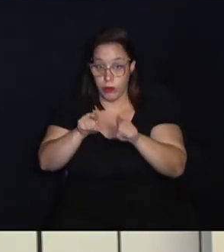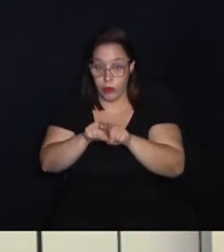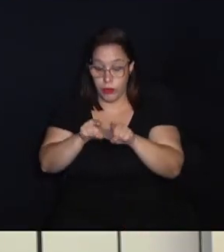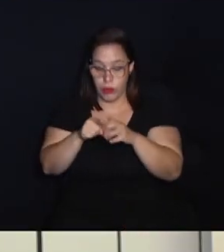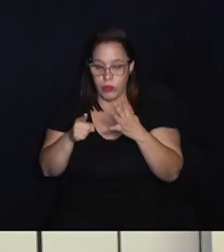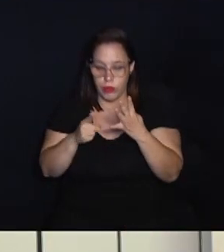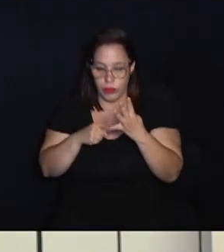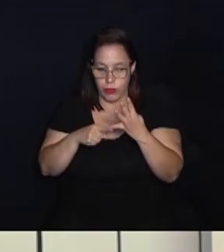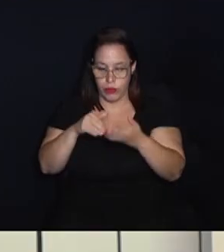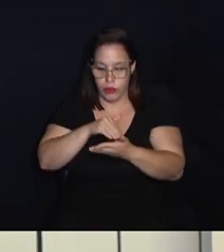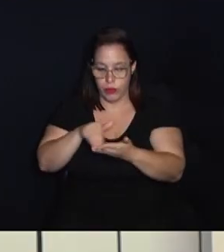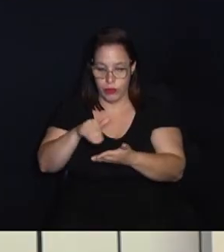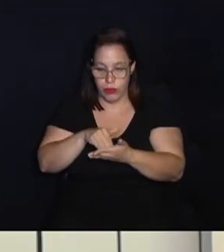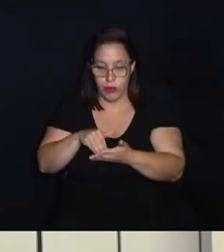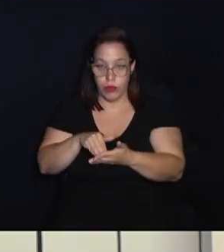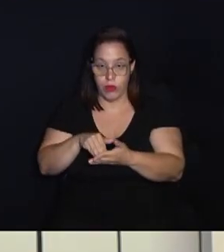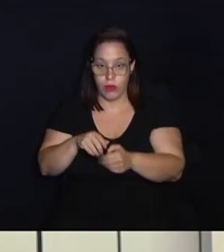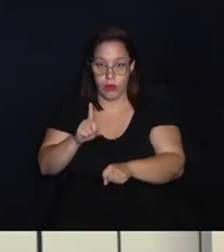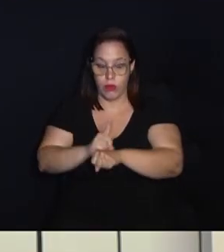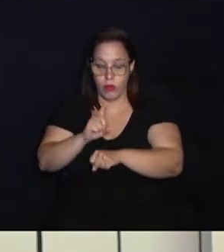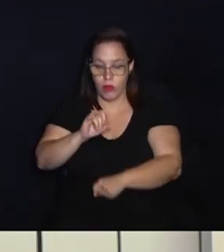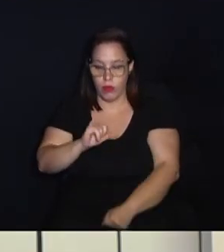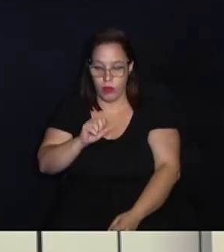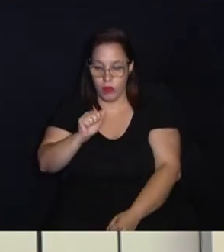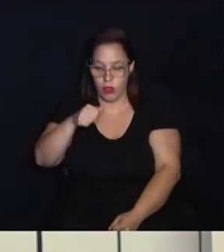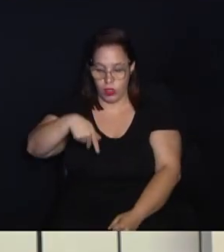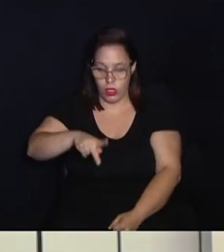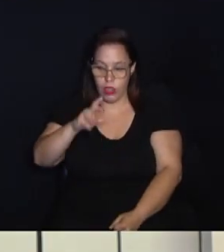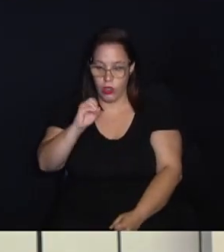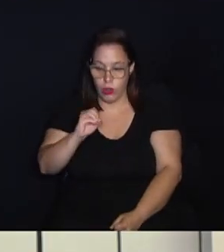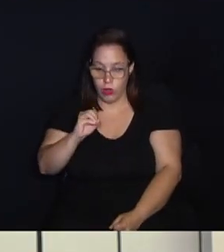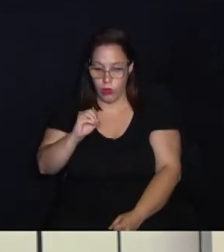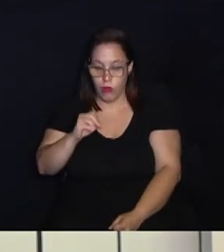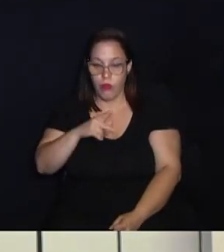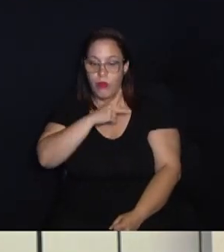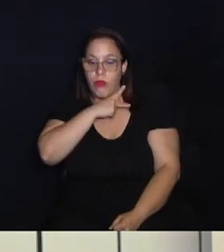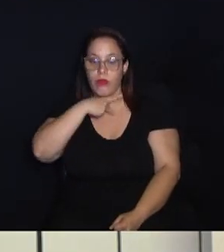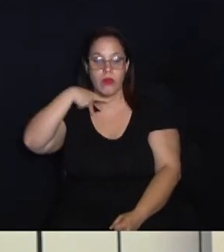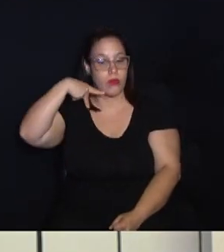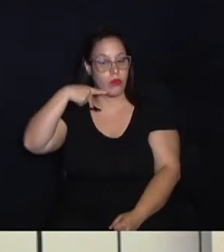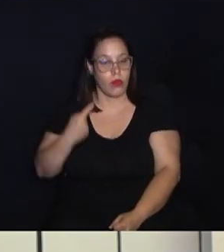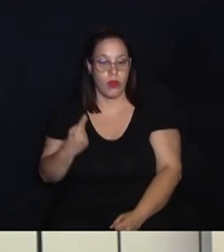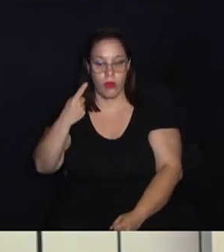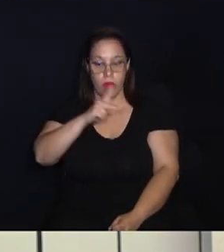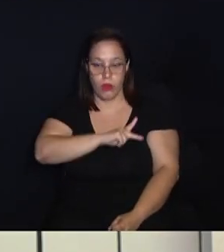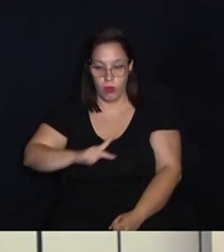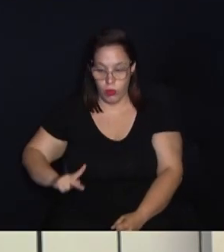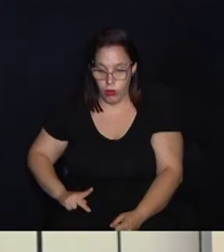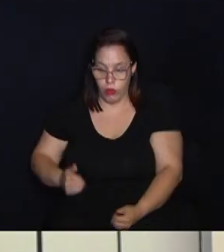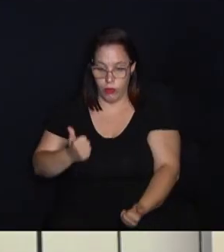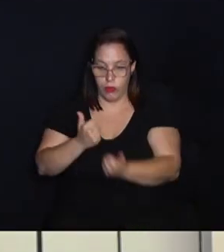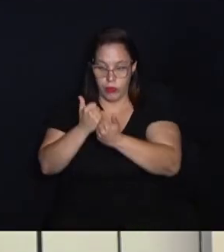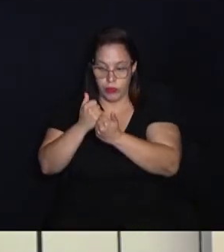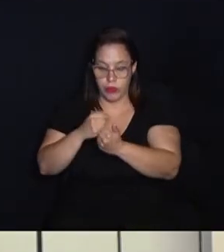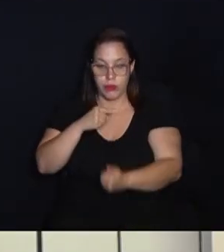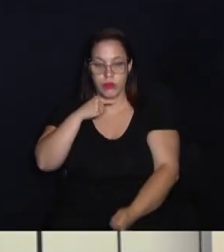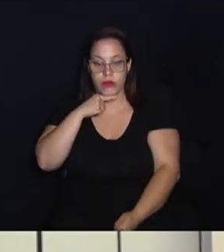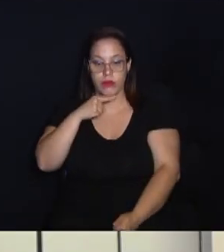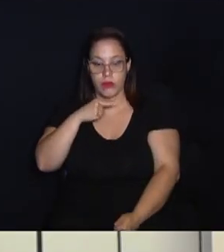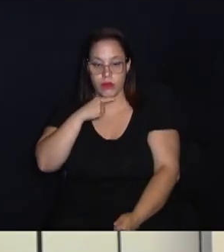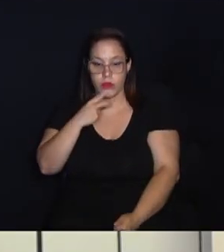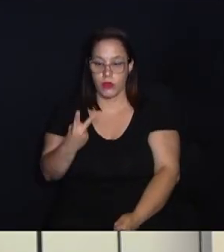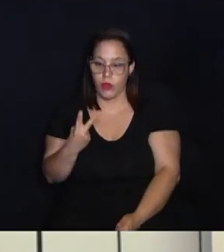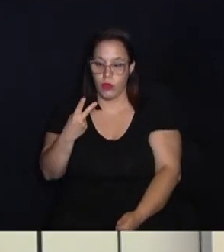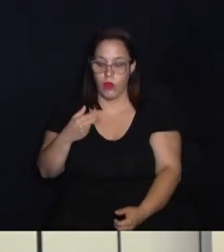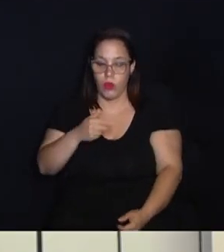quarta secretaria o vereador Doutor Ianco. Vereador Hermínio Monteiro vai ser o primeiro vice-presidente e o Eduardo Magoga o